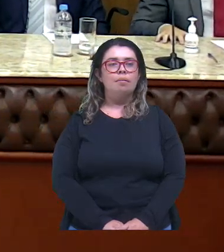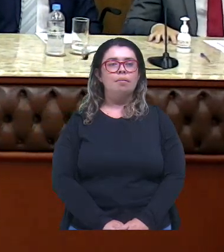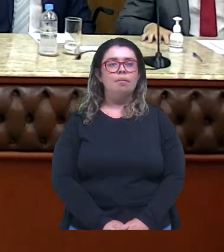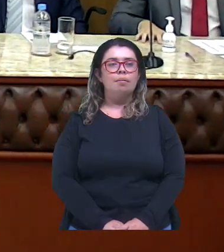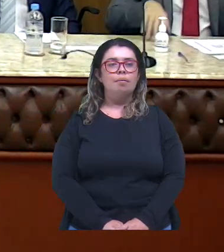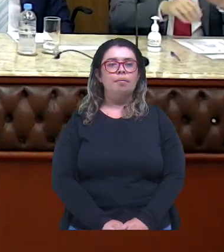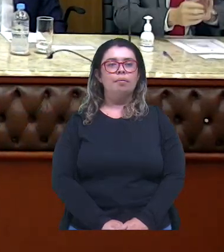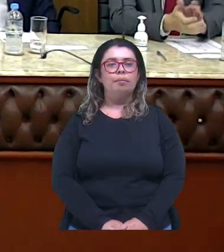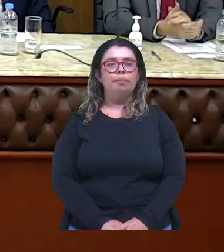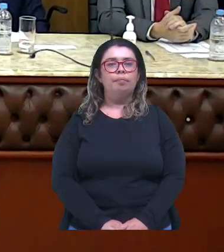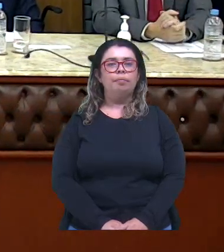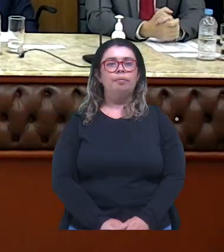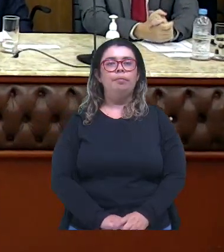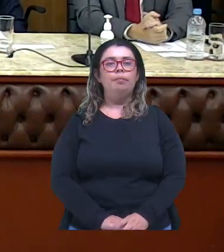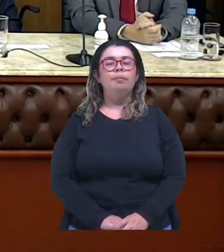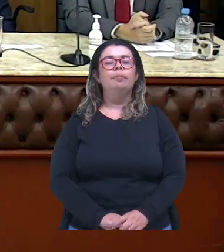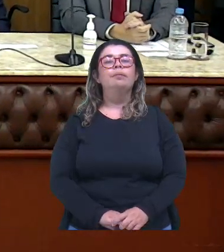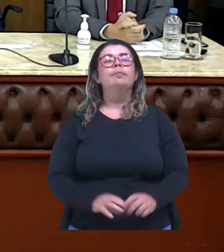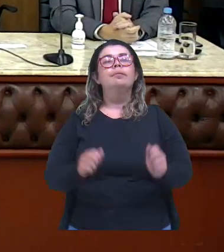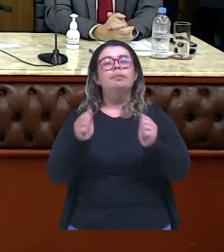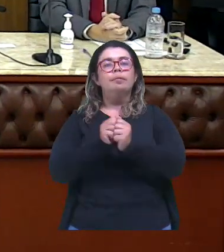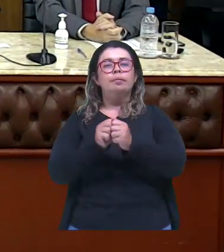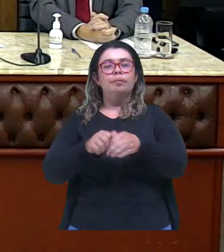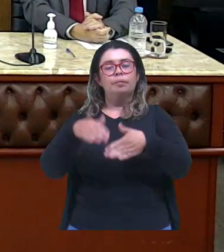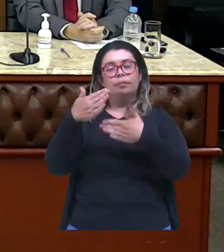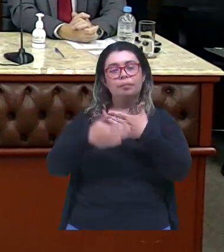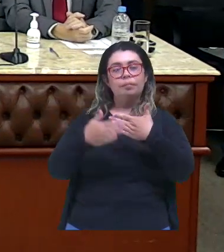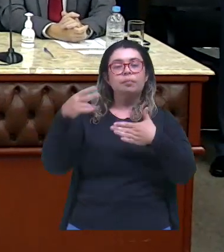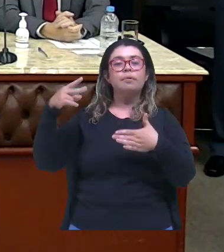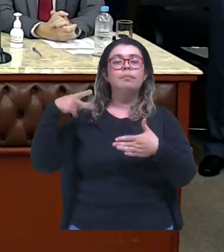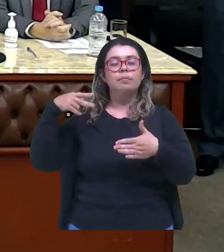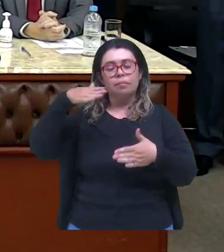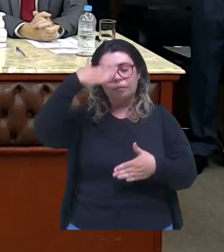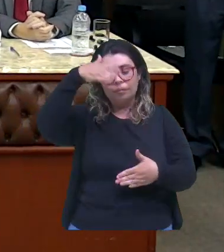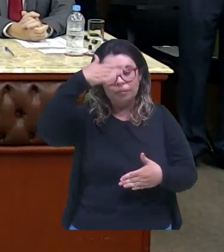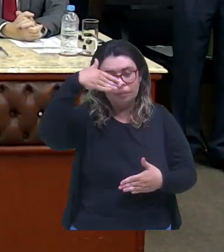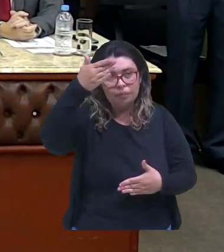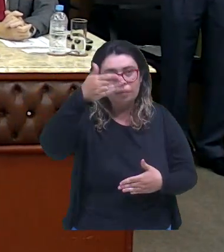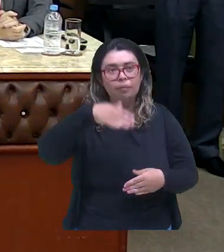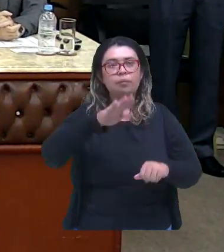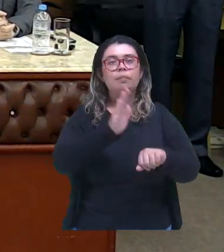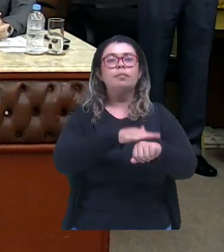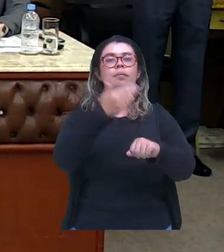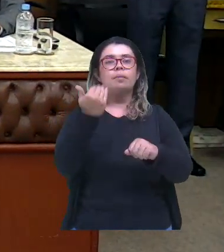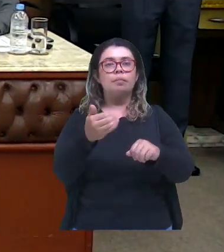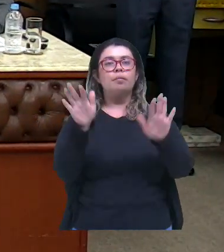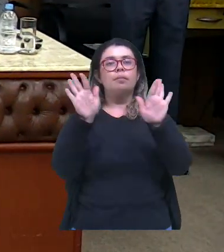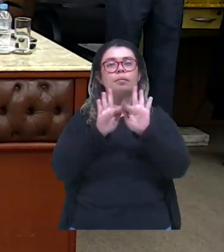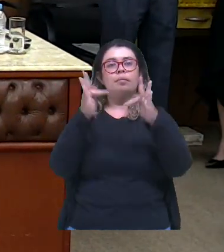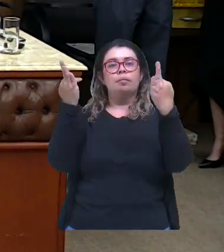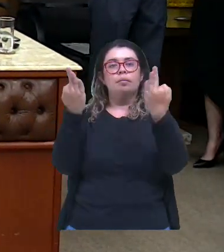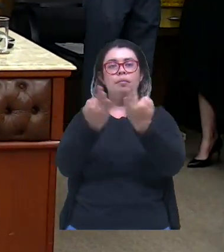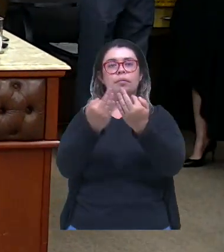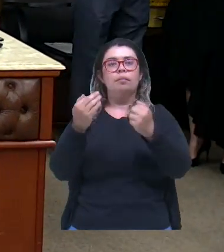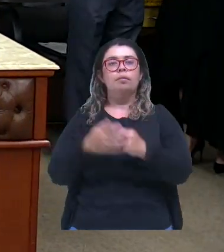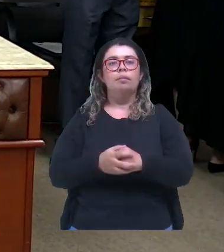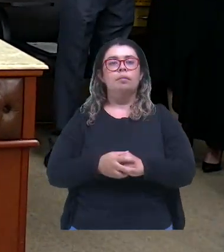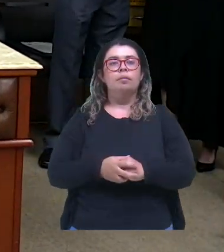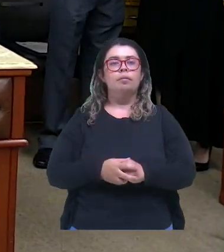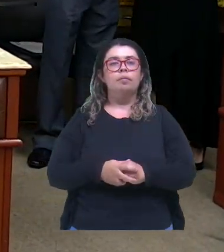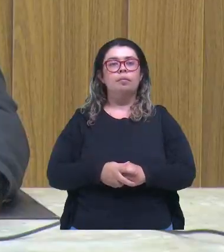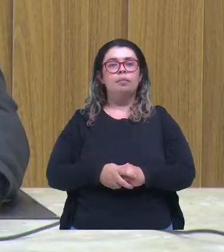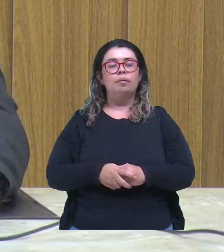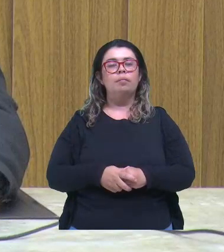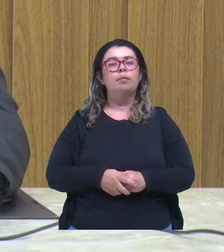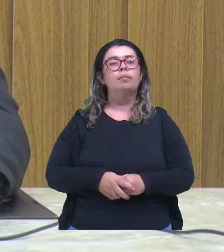Composta a mesa, com a presença dos senhores vereadores, homenageados, convidados, familiares e demais